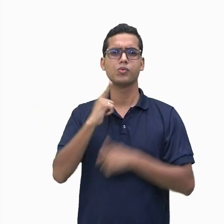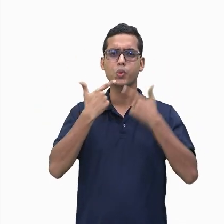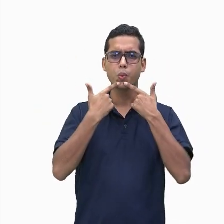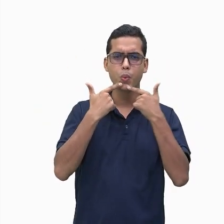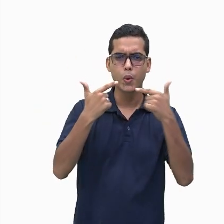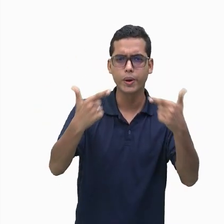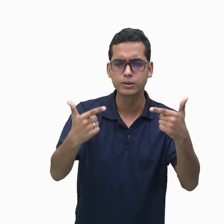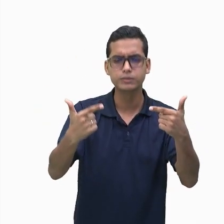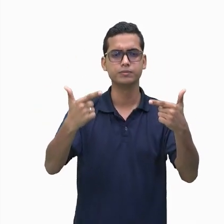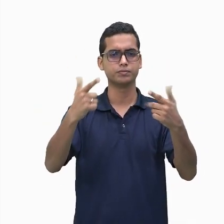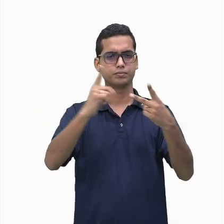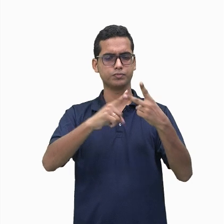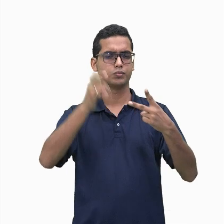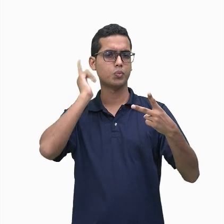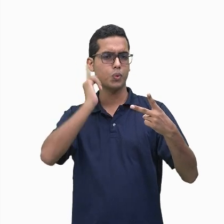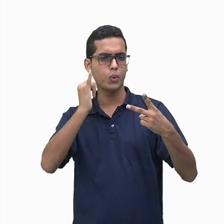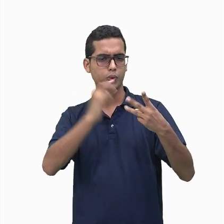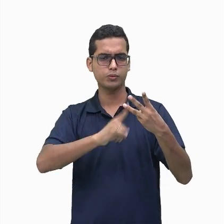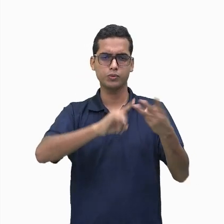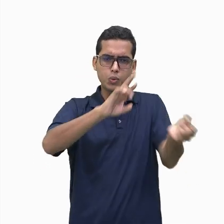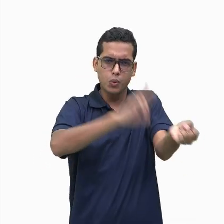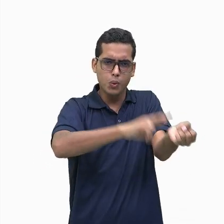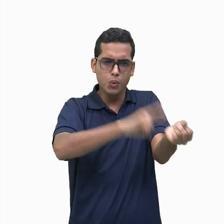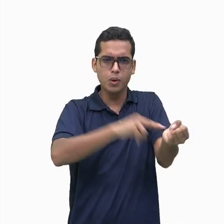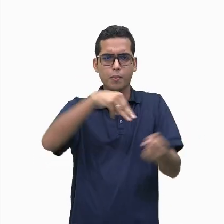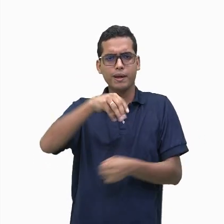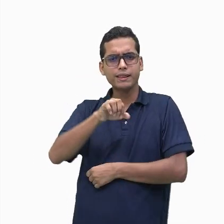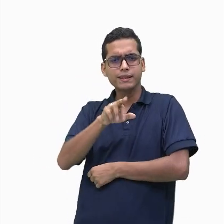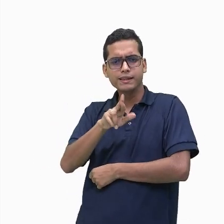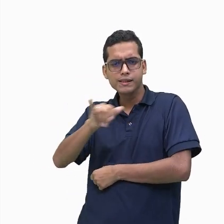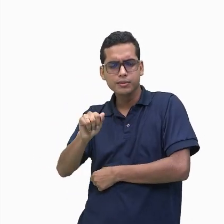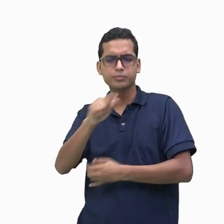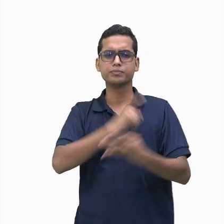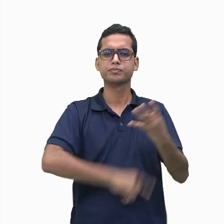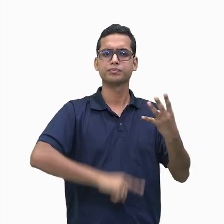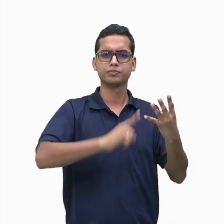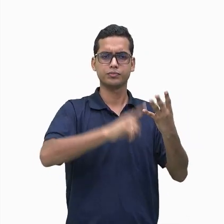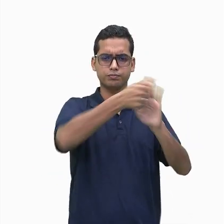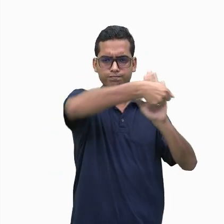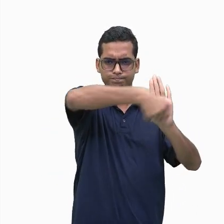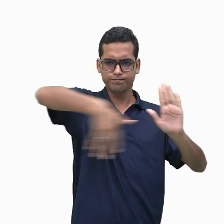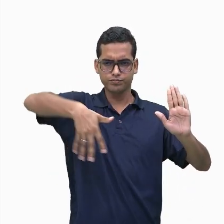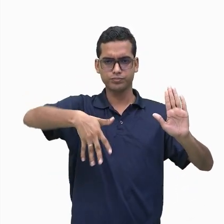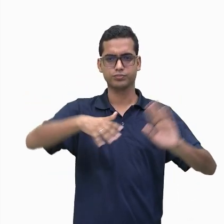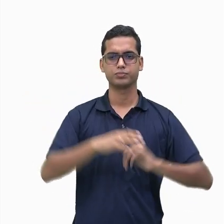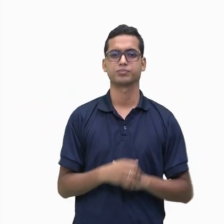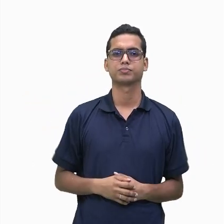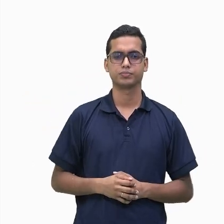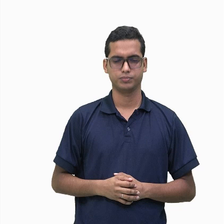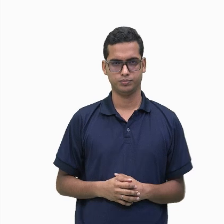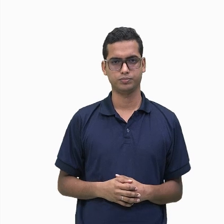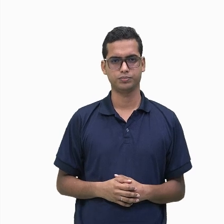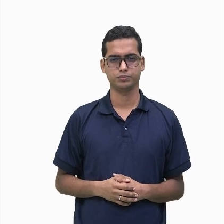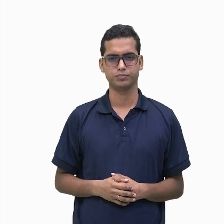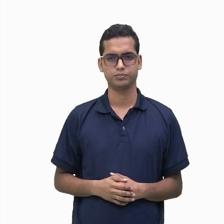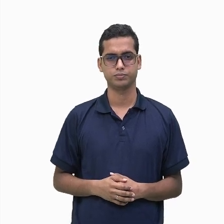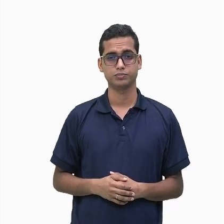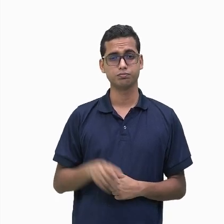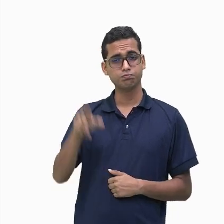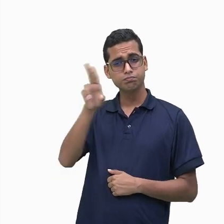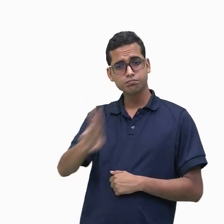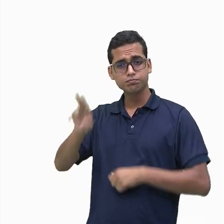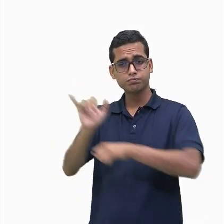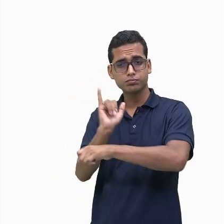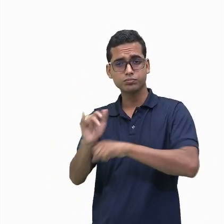linguagem, a narrativa, o ritmo, a métrica, figuras de linguagem, certo? Porque nós vamos utilizar na